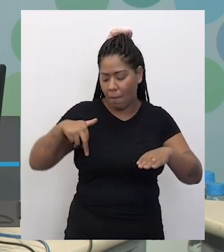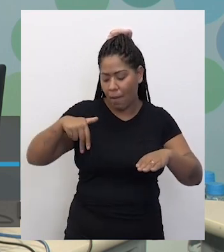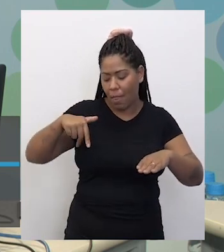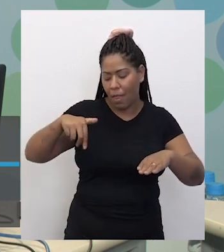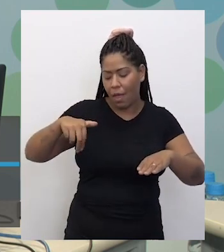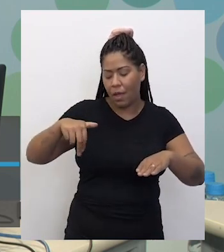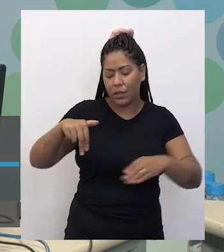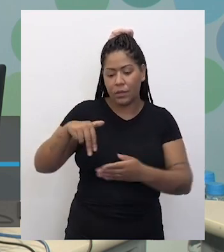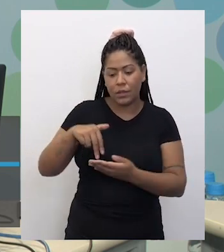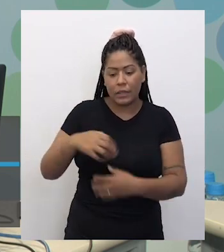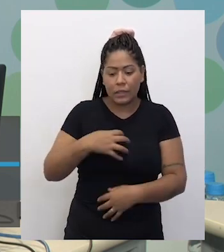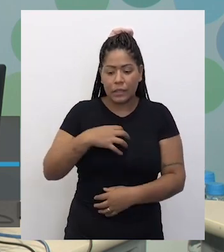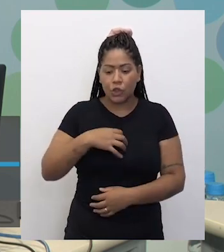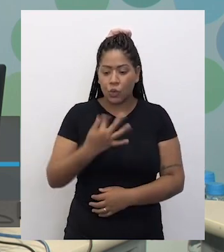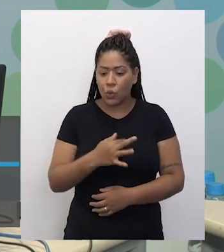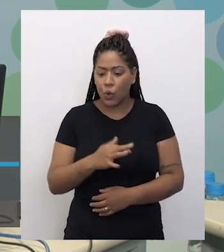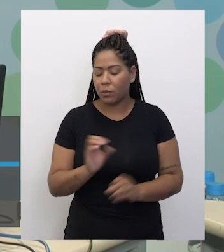bom.